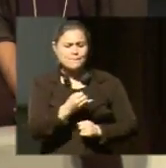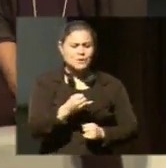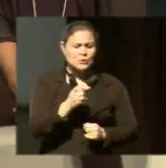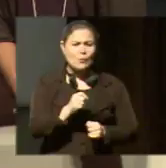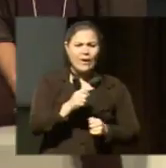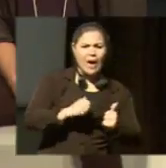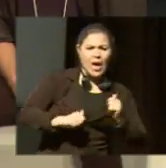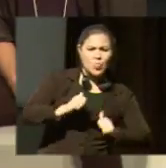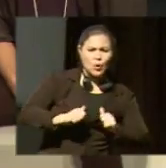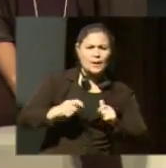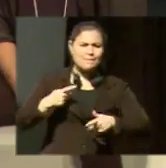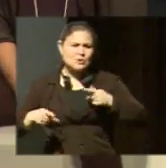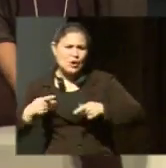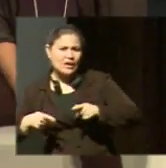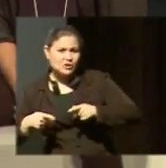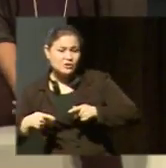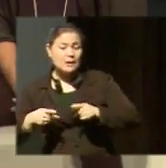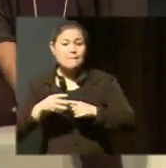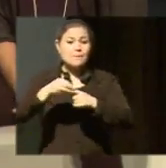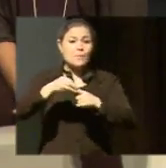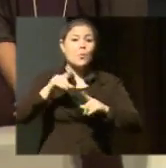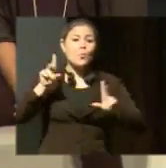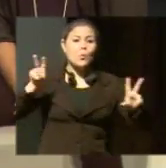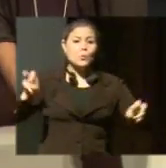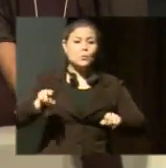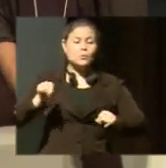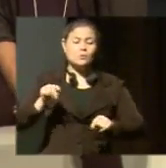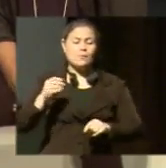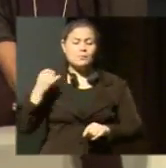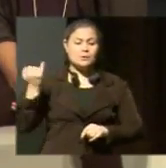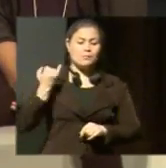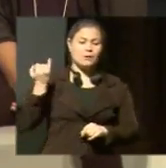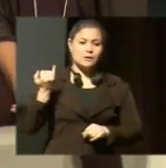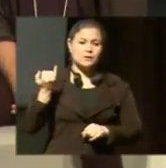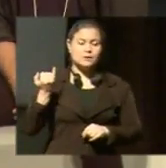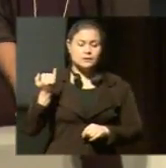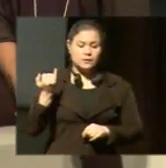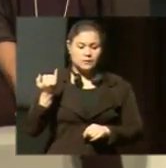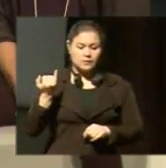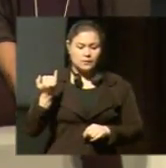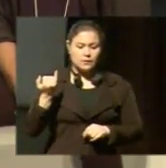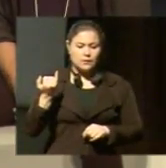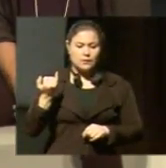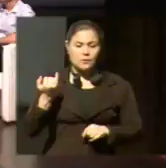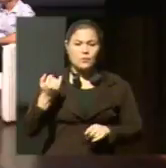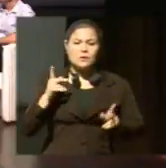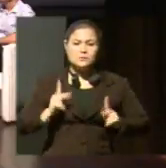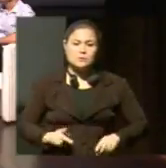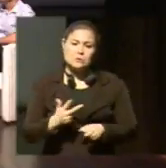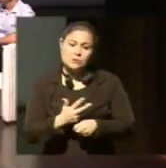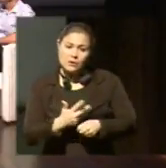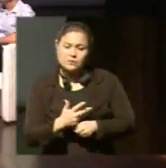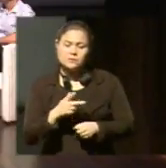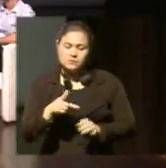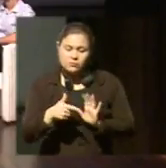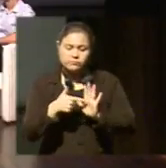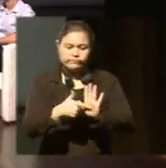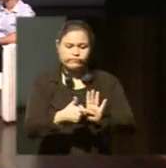e o personagem, principalmente quando um tema tão relevante como as pessoas idosas hoje em dia são